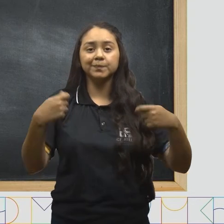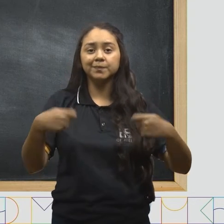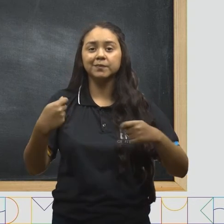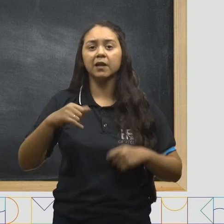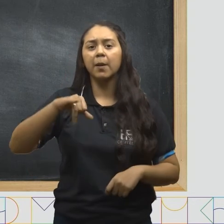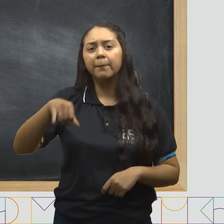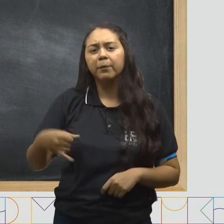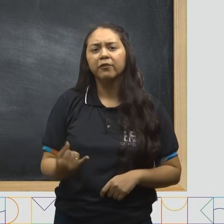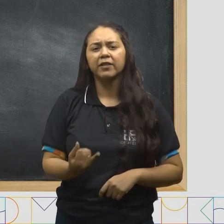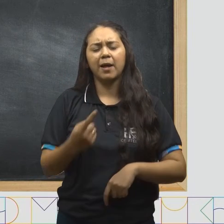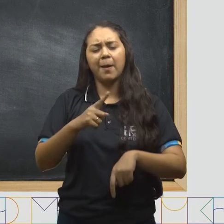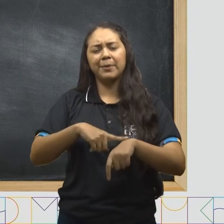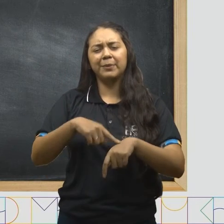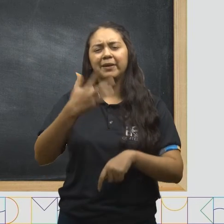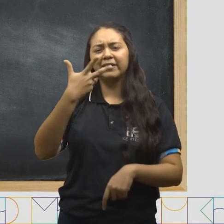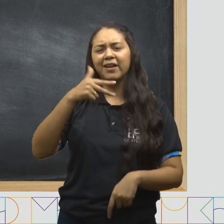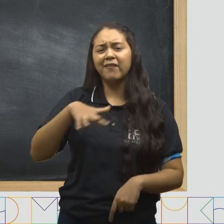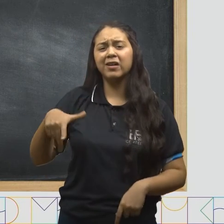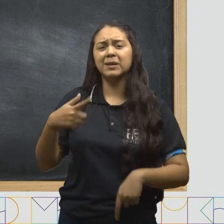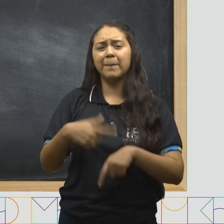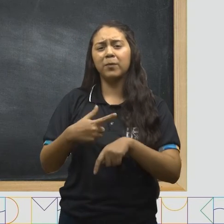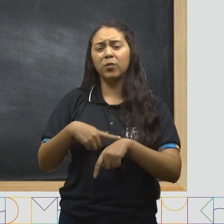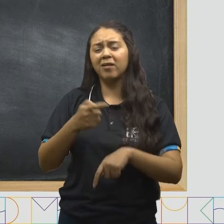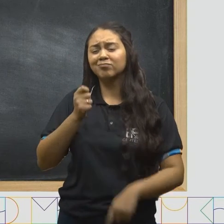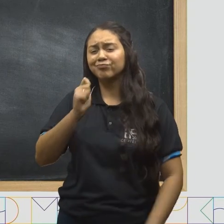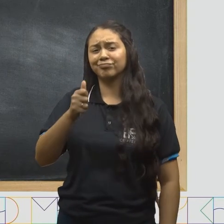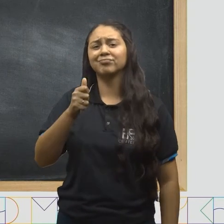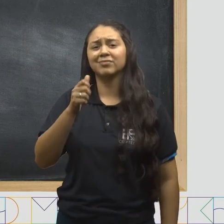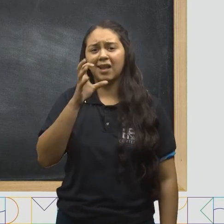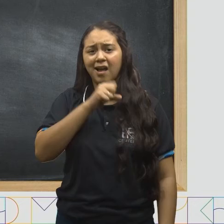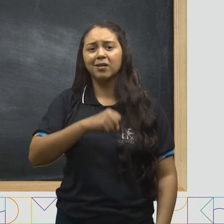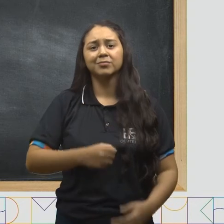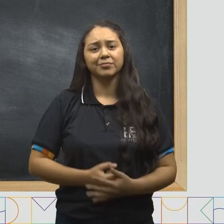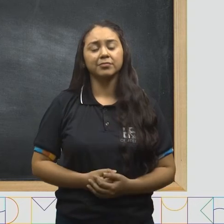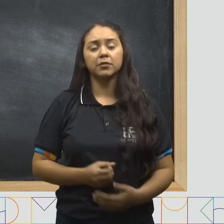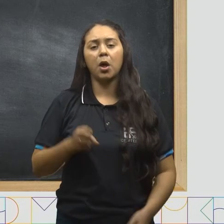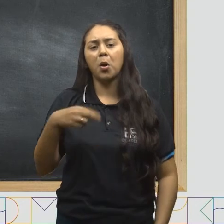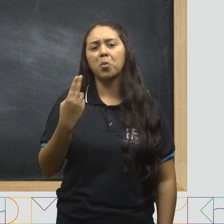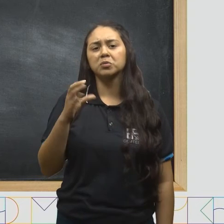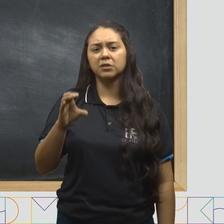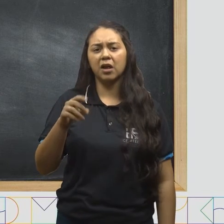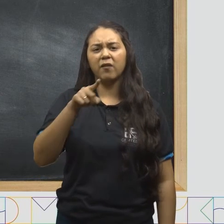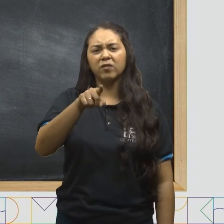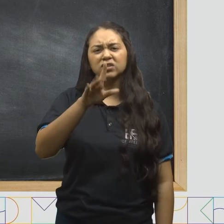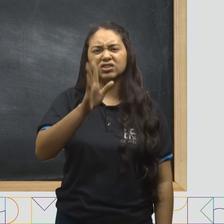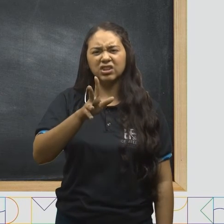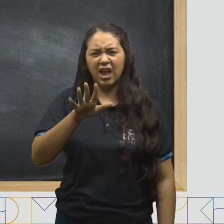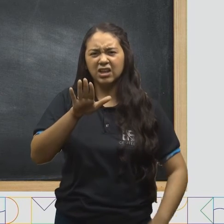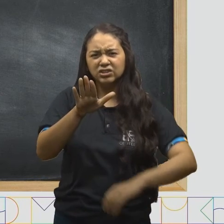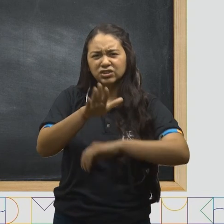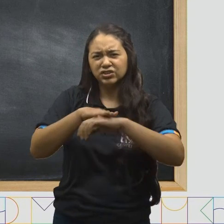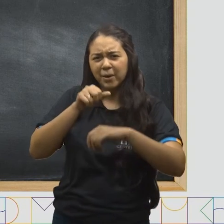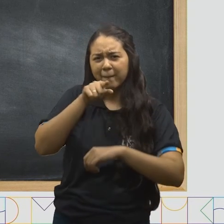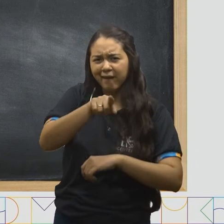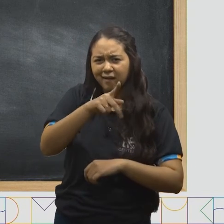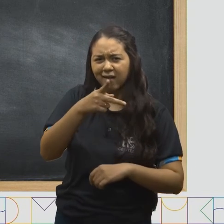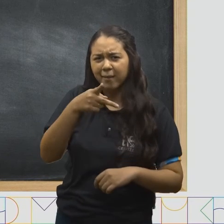Deve-se aproveitar a infância, pois dura pouco. Letra C. Você já foi chamado